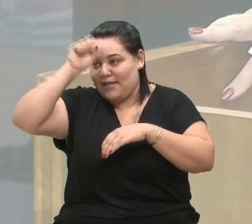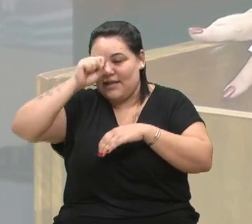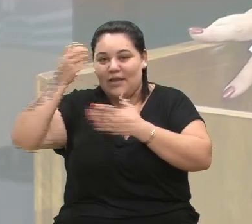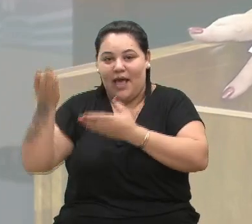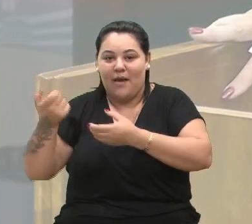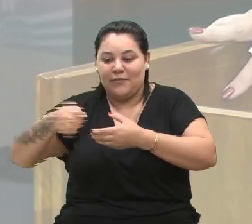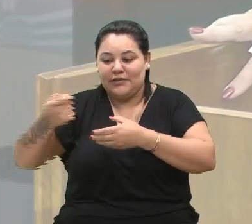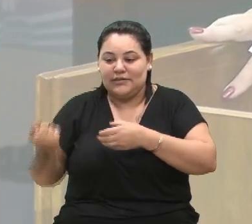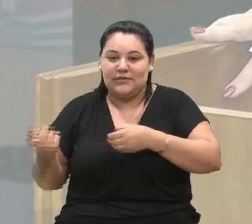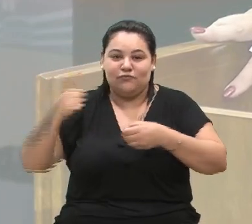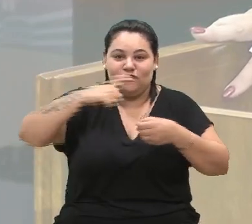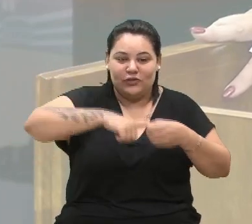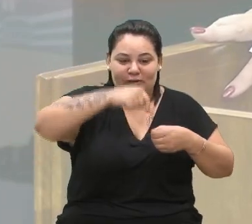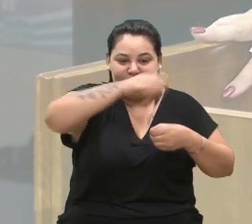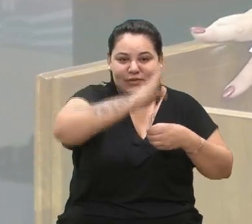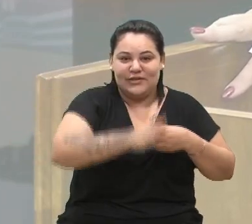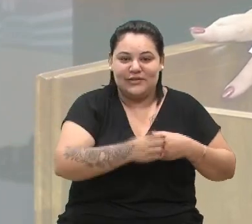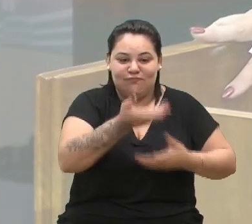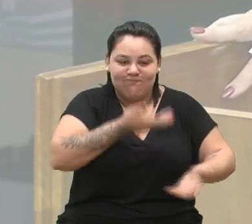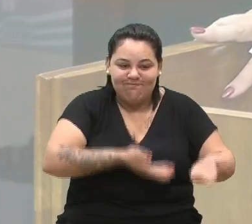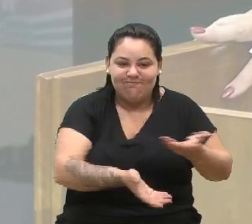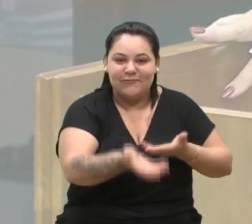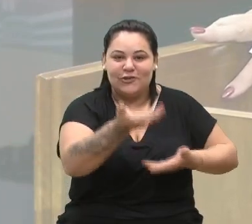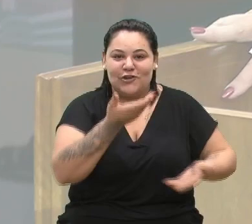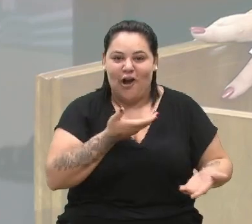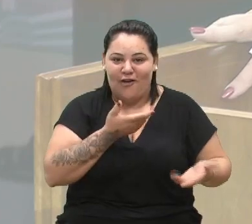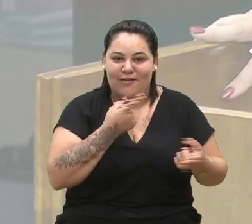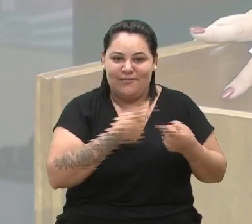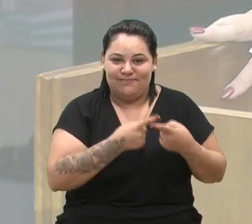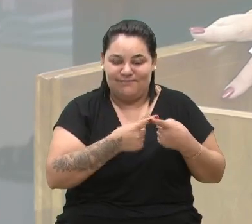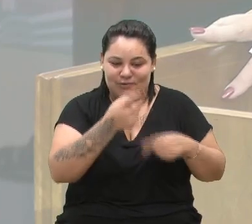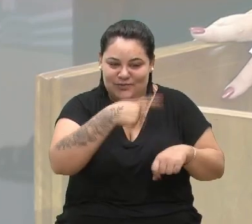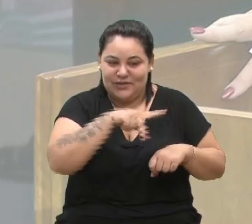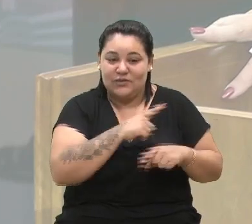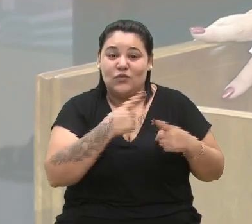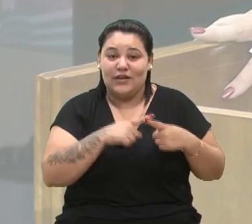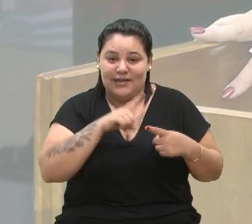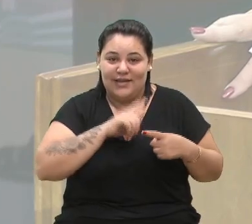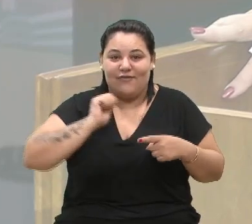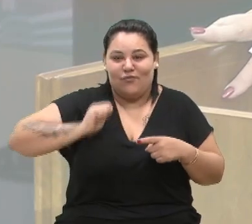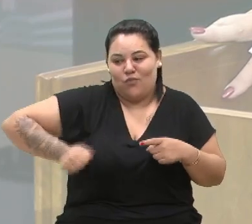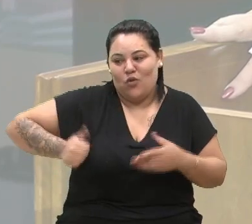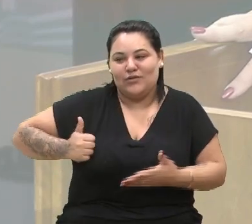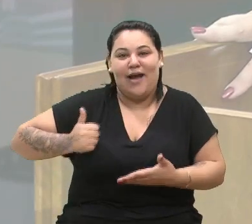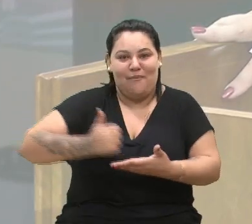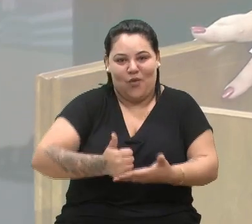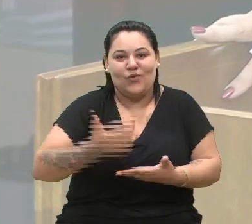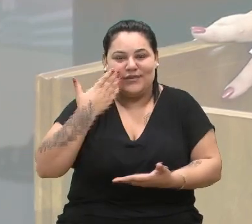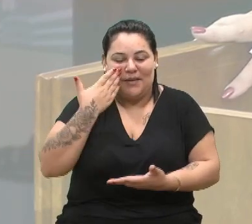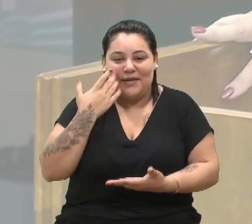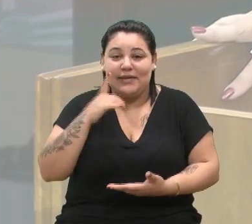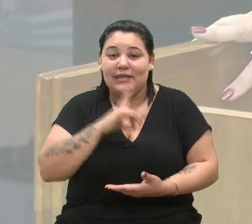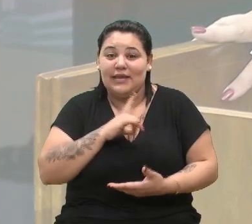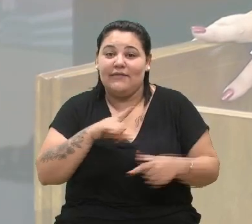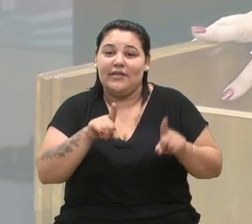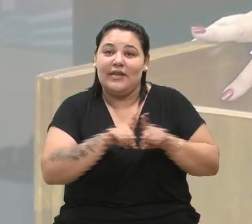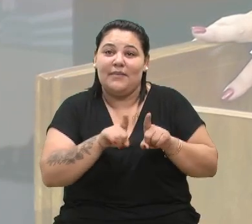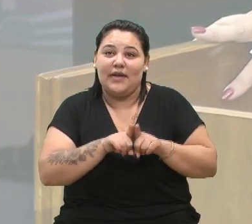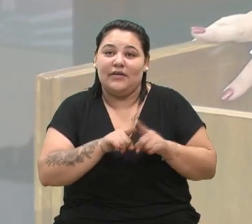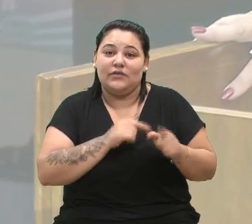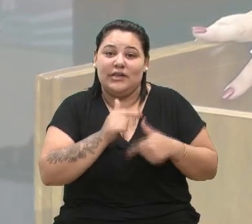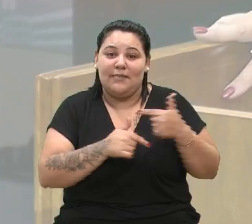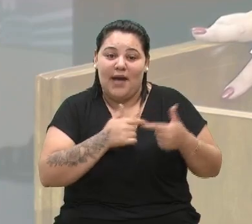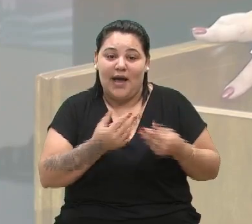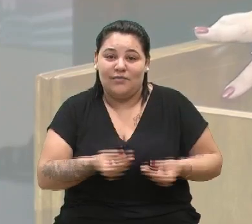um retorno para o país, porque elas receberam bolsas para isso. Também teve esse processo que